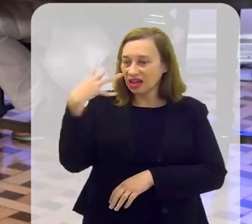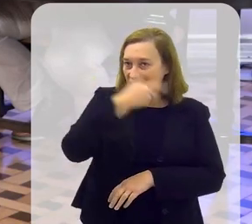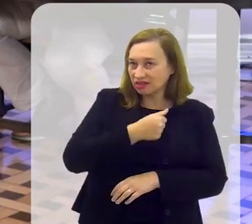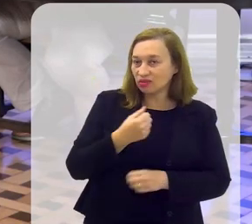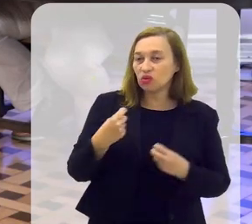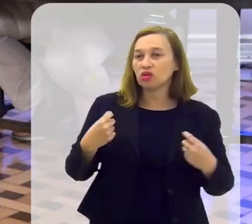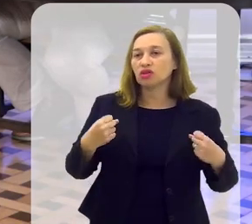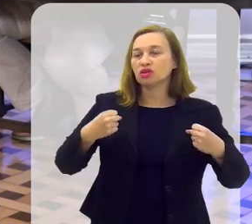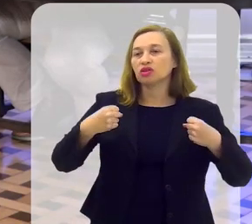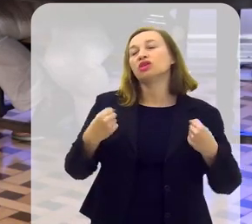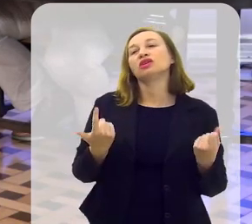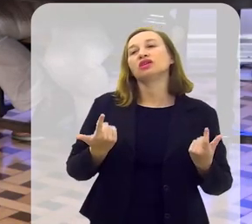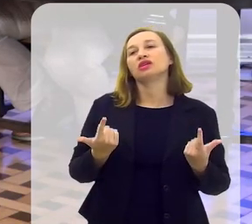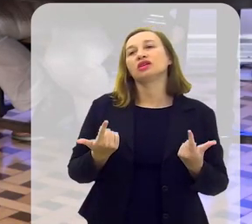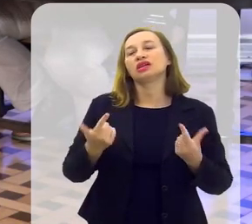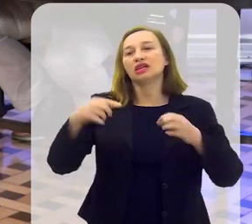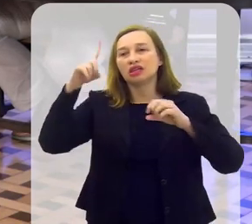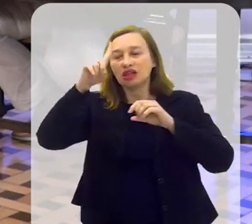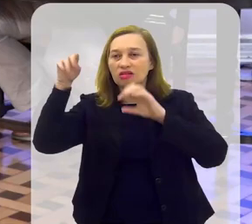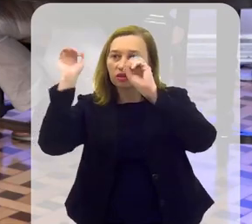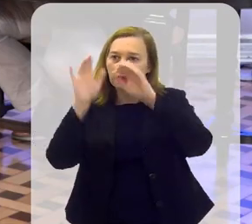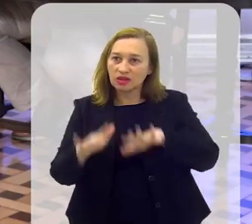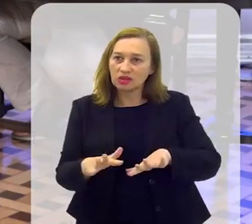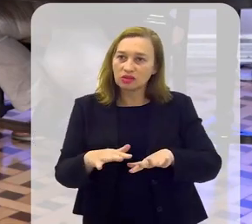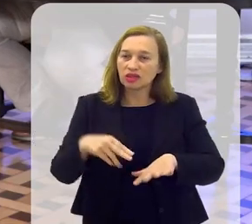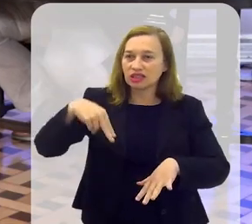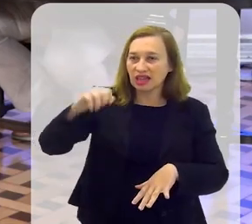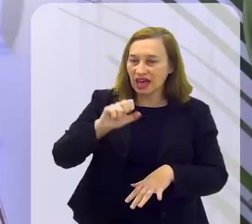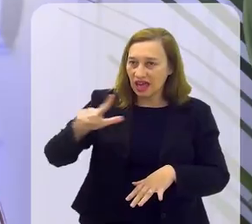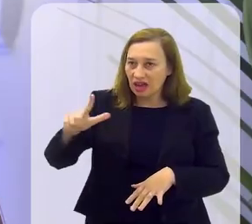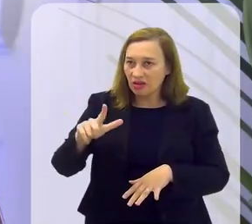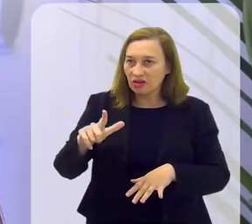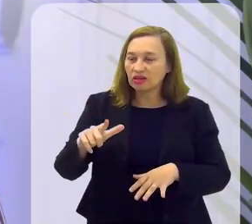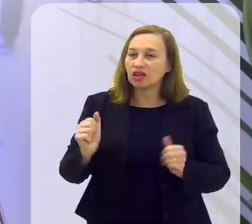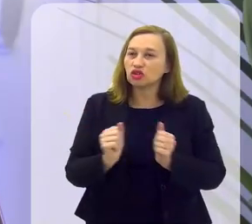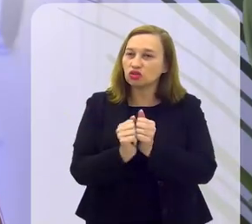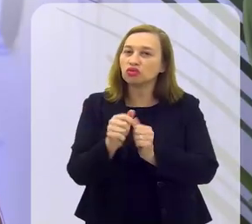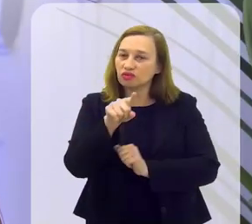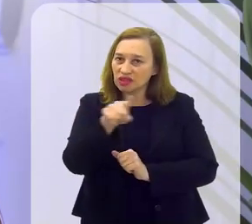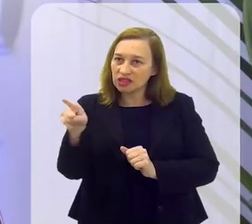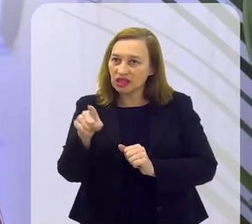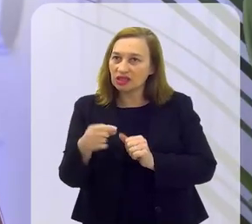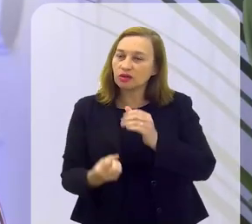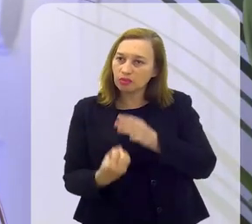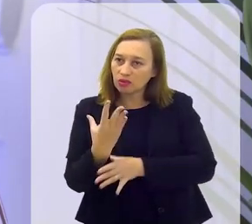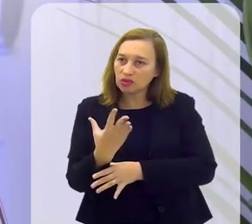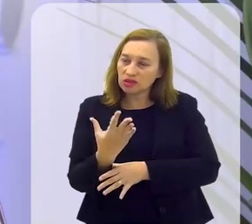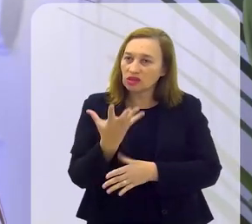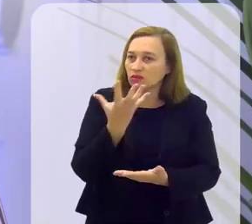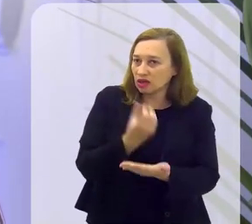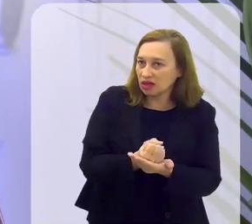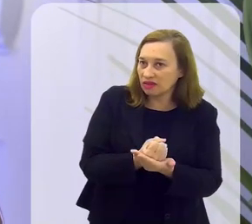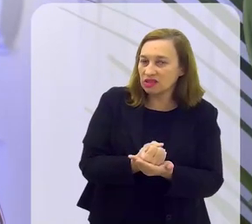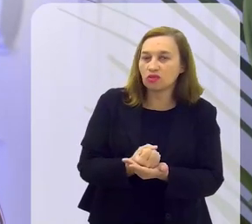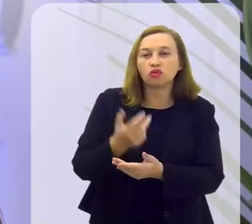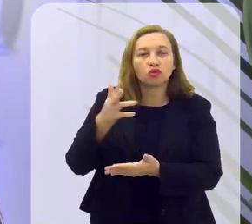sorte não é o produtor do trabalho de vocês tá produzindo bem produzido